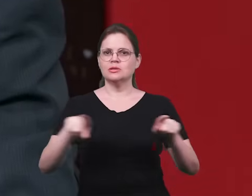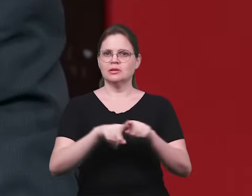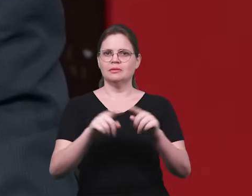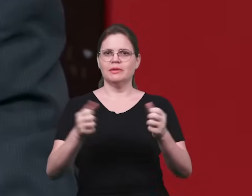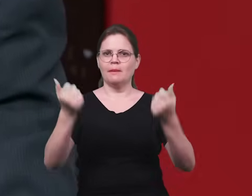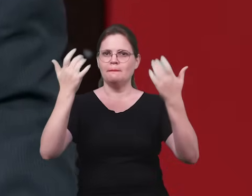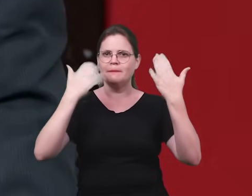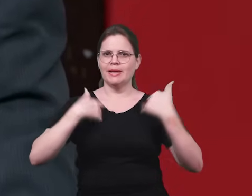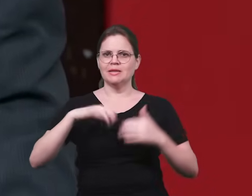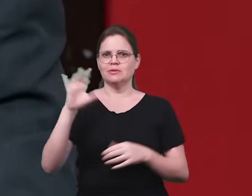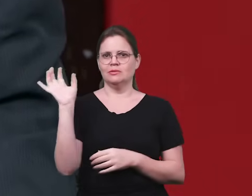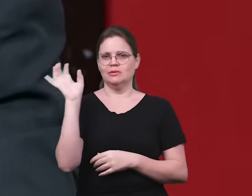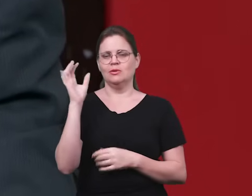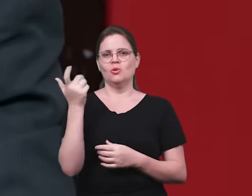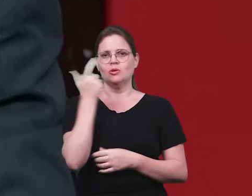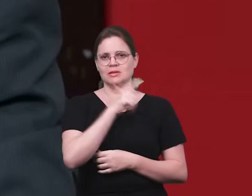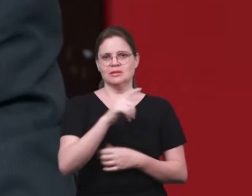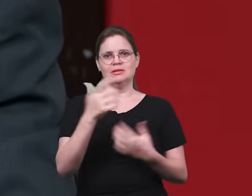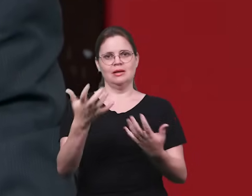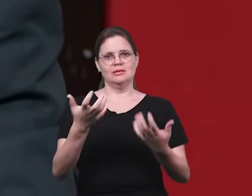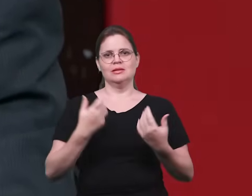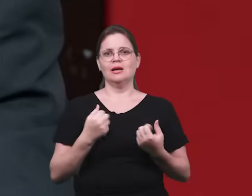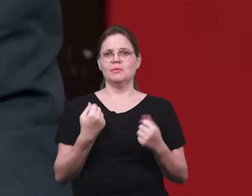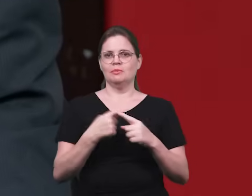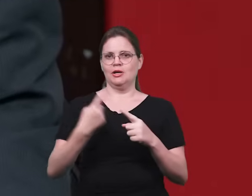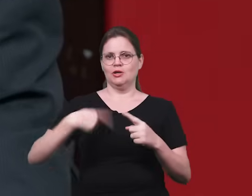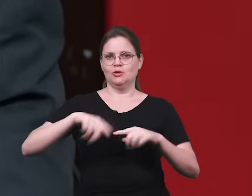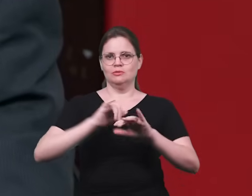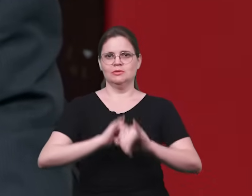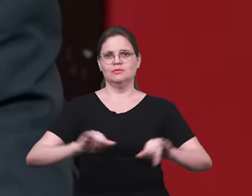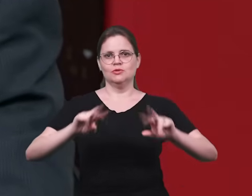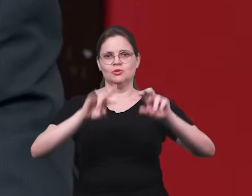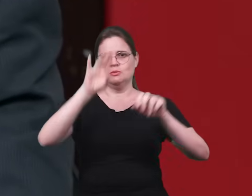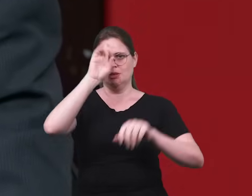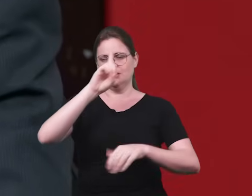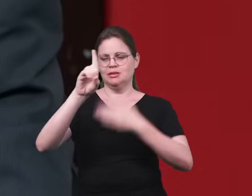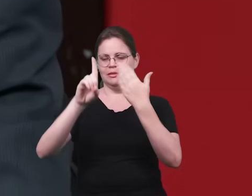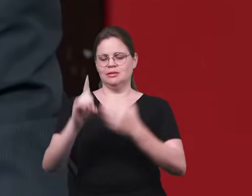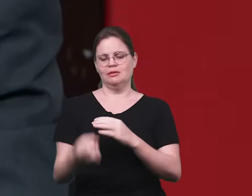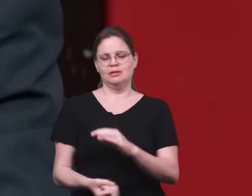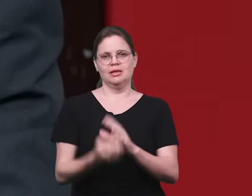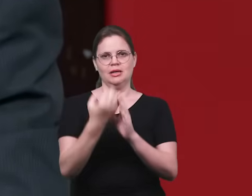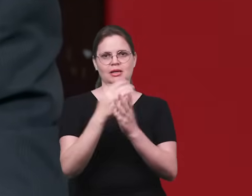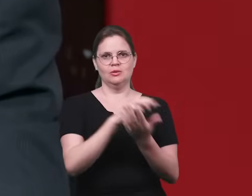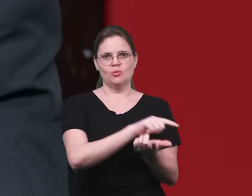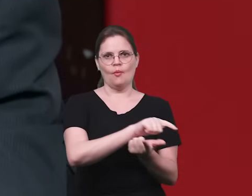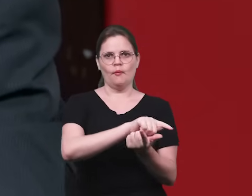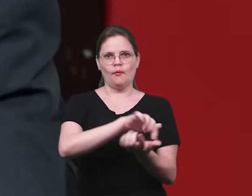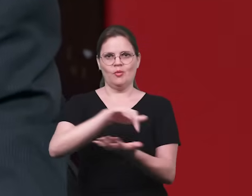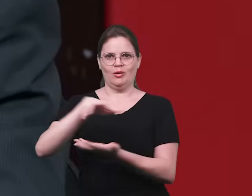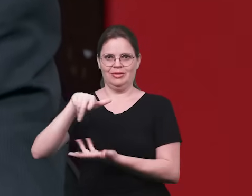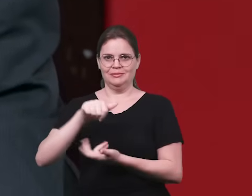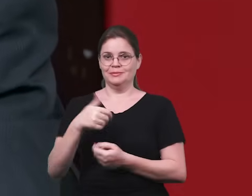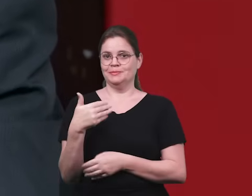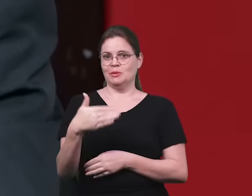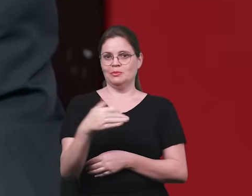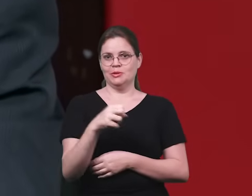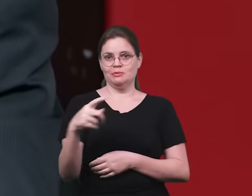daquilo que nós temos anunciado sobre o Deus Criador, Deus que fez todas as coisas. Até o nosso próximo